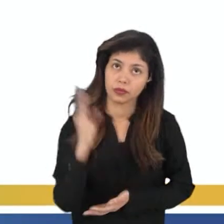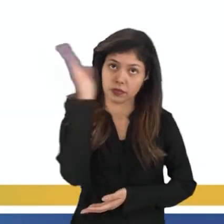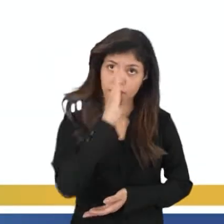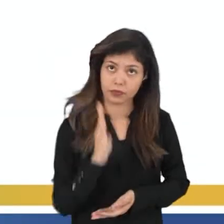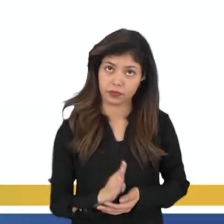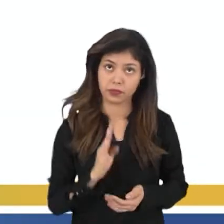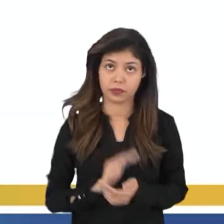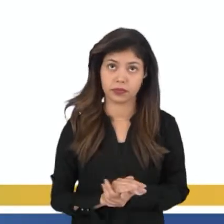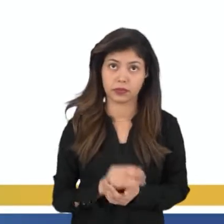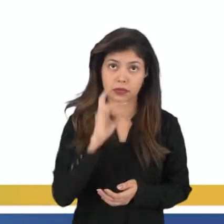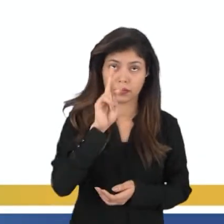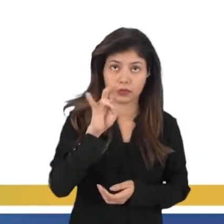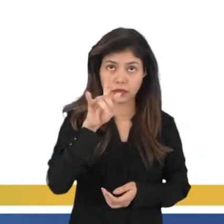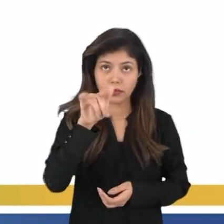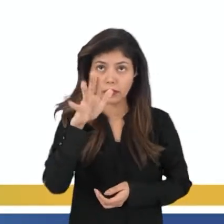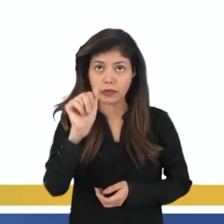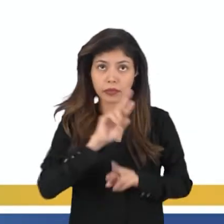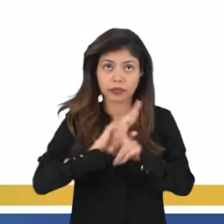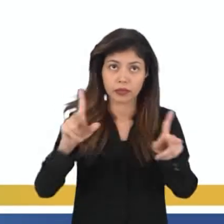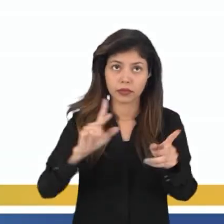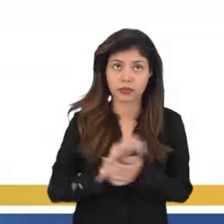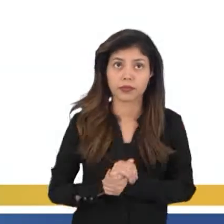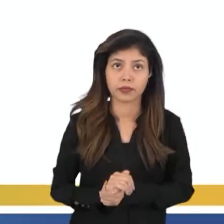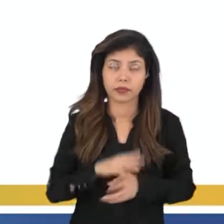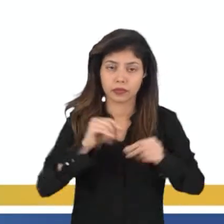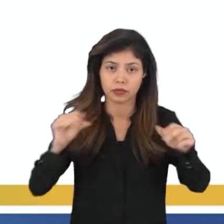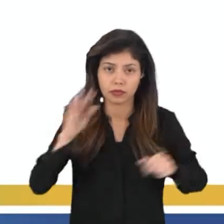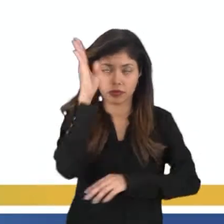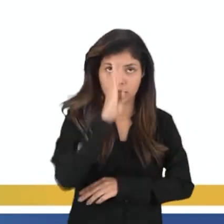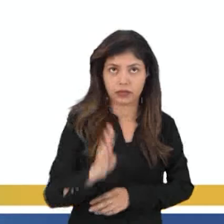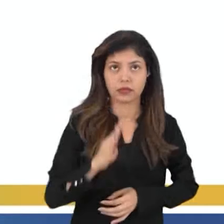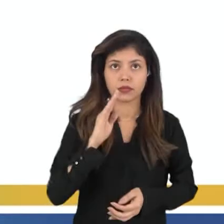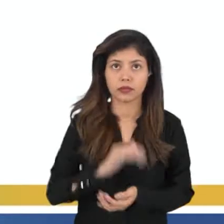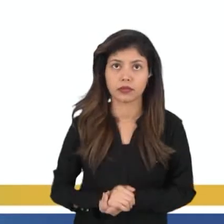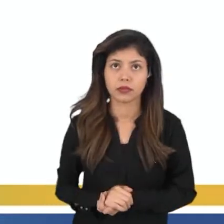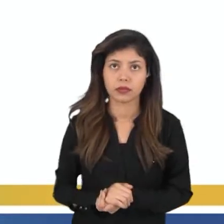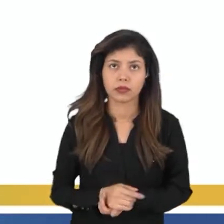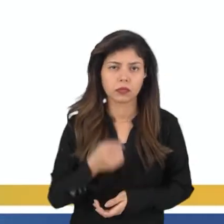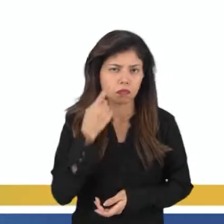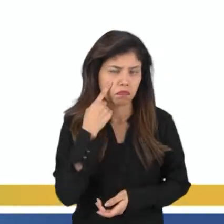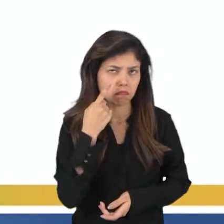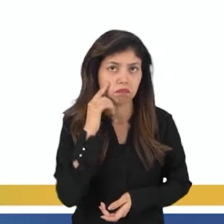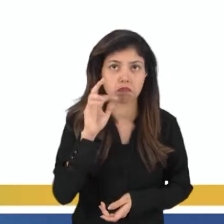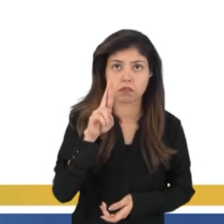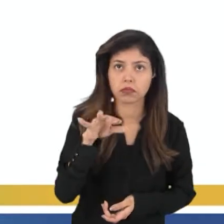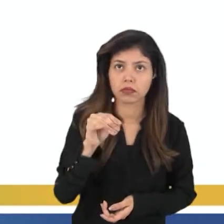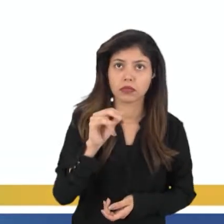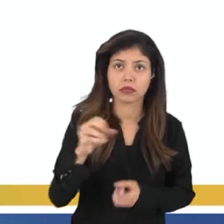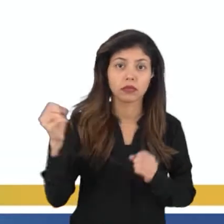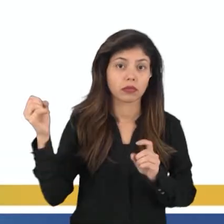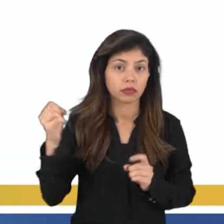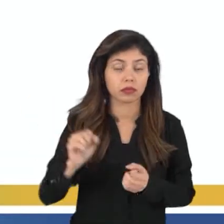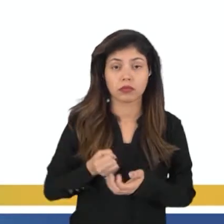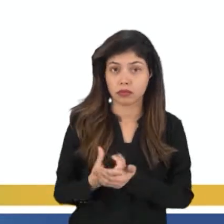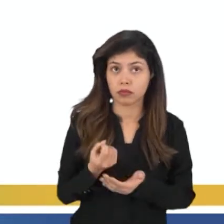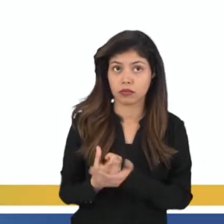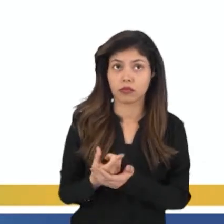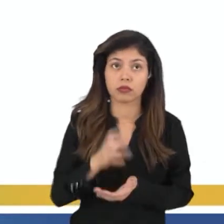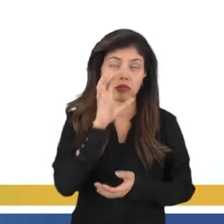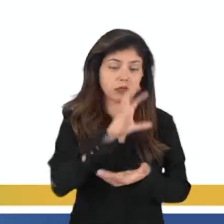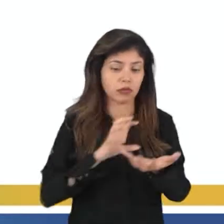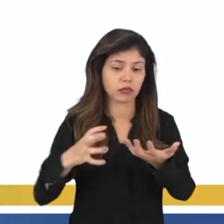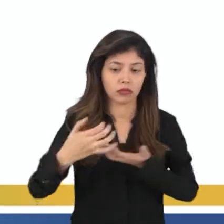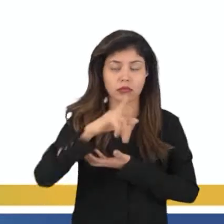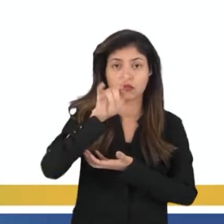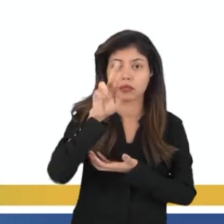No Brasil, foi a integração dos diferentes partes do território brasileiro que concentrou seus investimentos nas